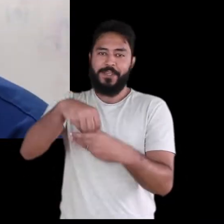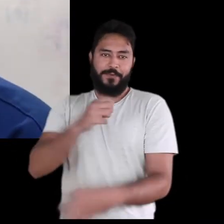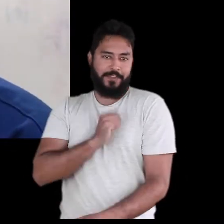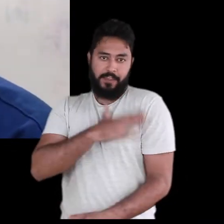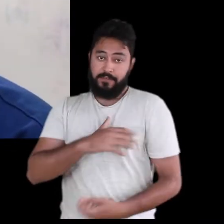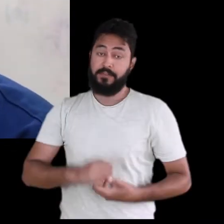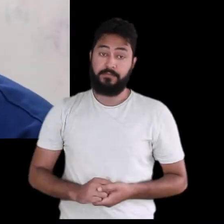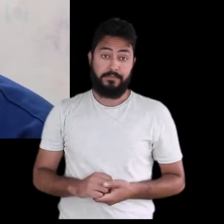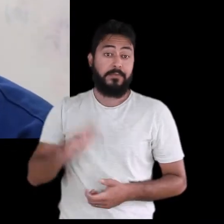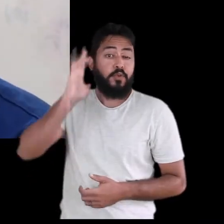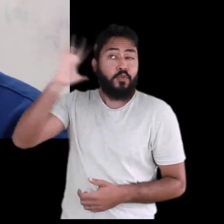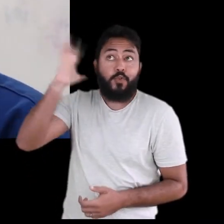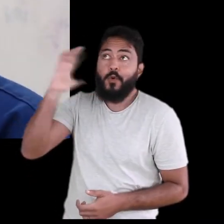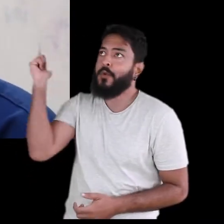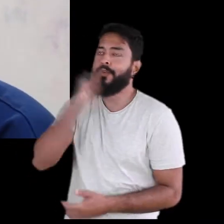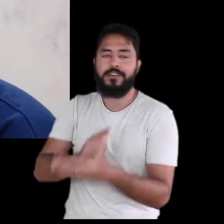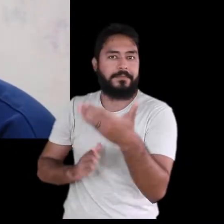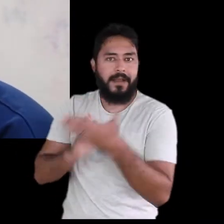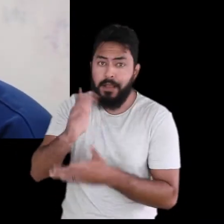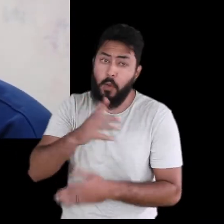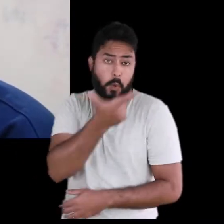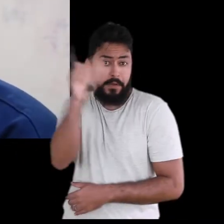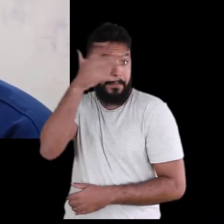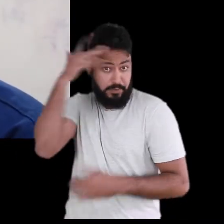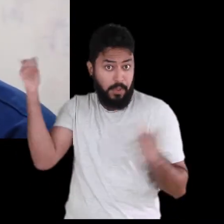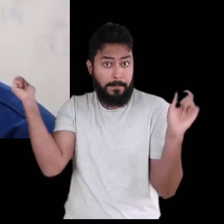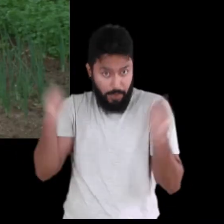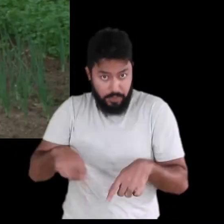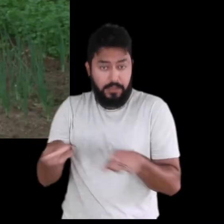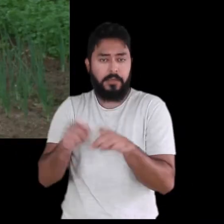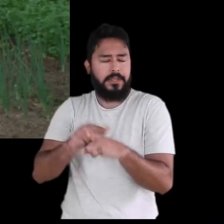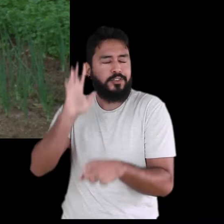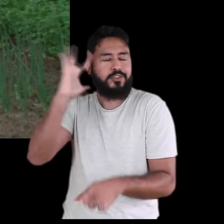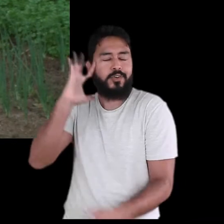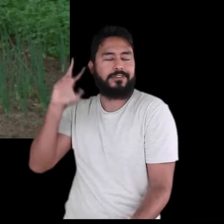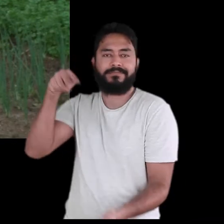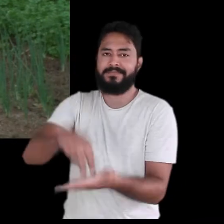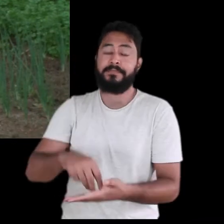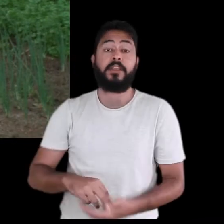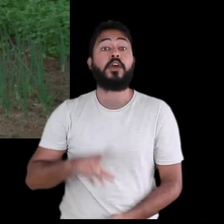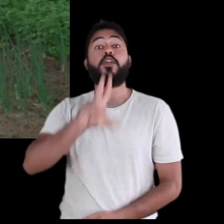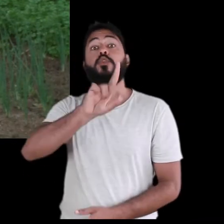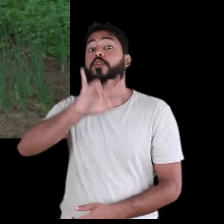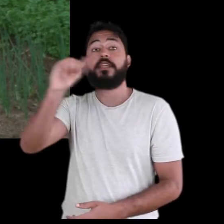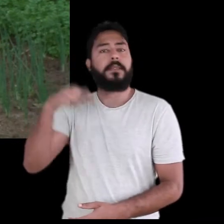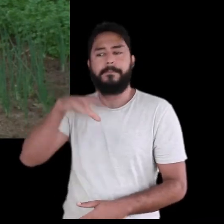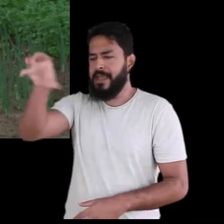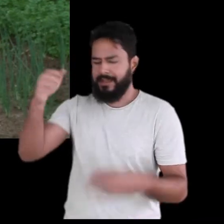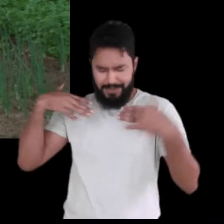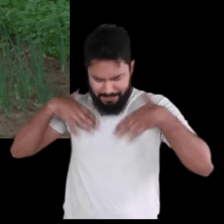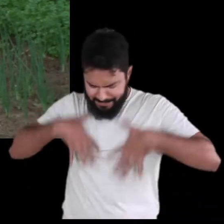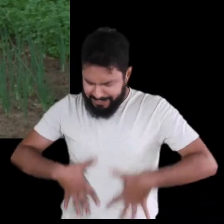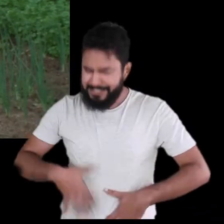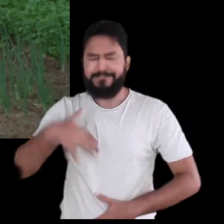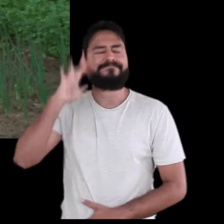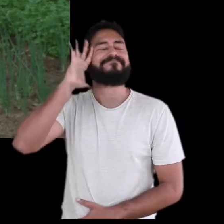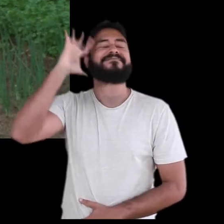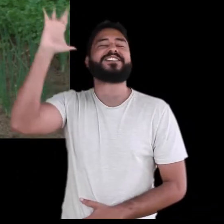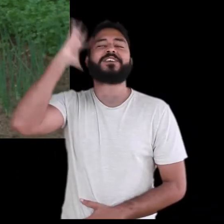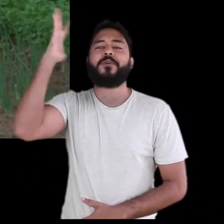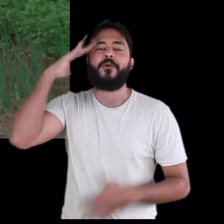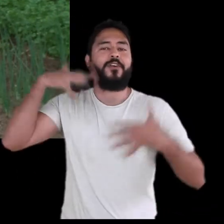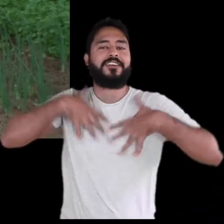eu realizei meus sonhos e muitas pessoas mais podem realizar os seus sonhos também dia de pegar essa blusa eu disse é sonho